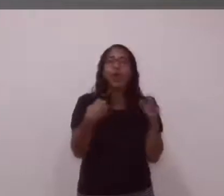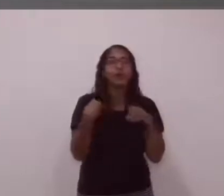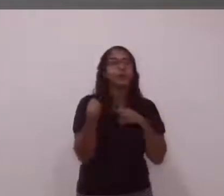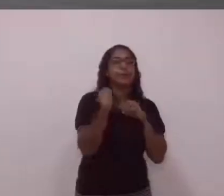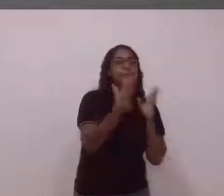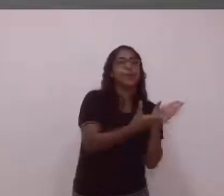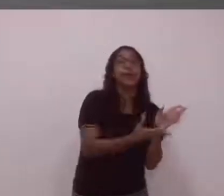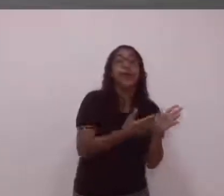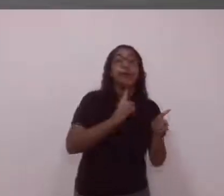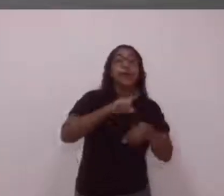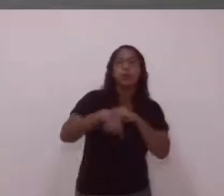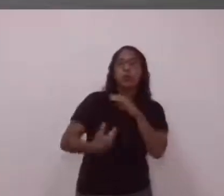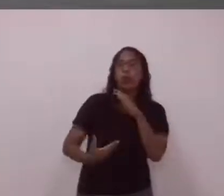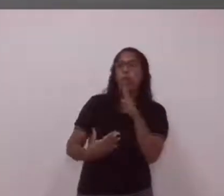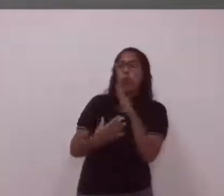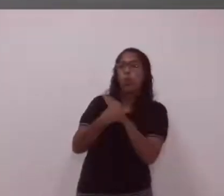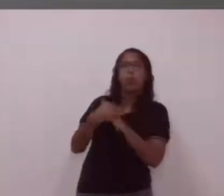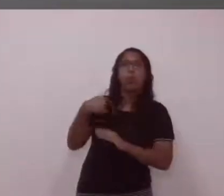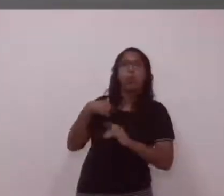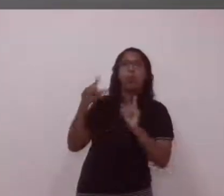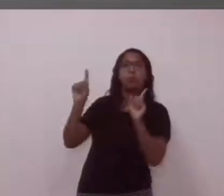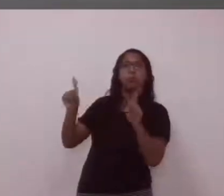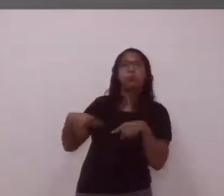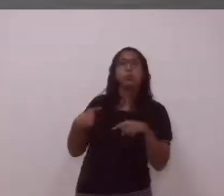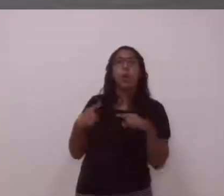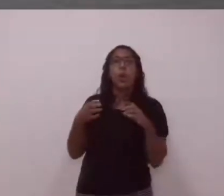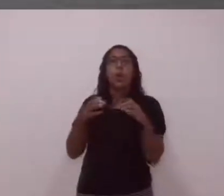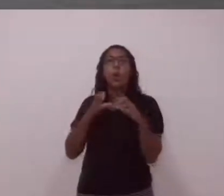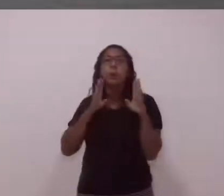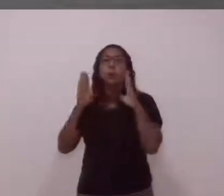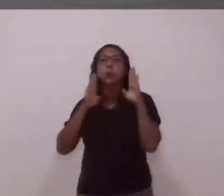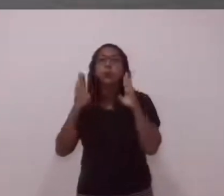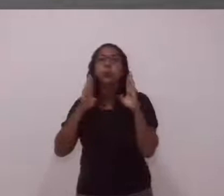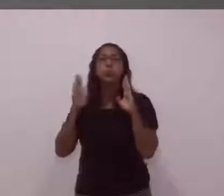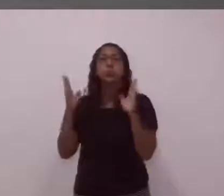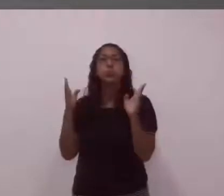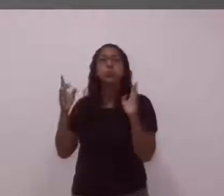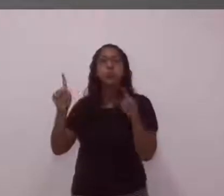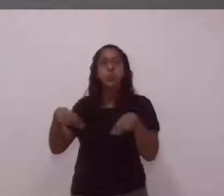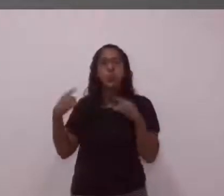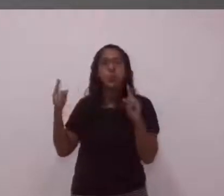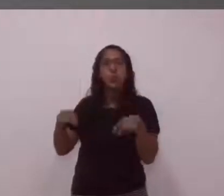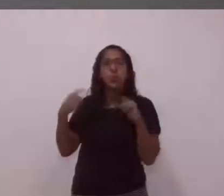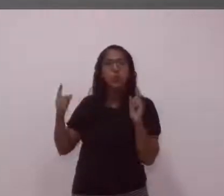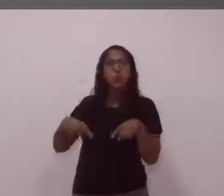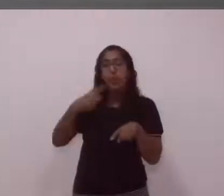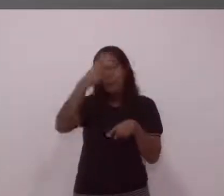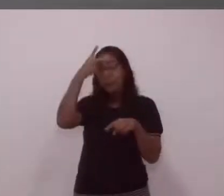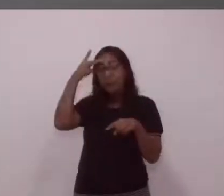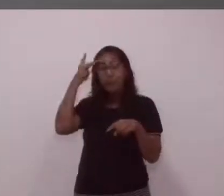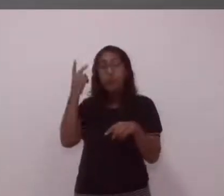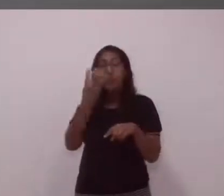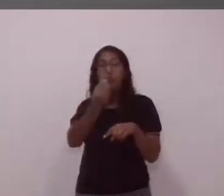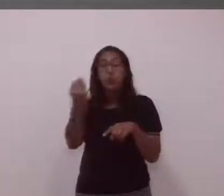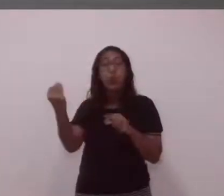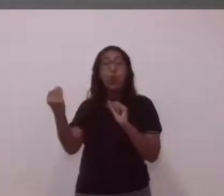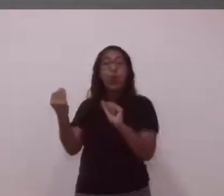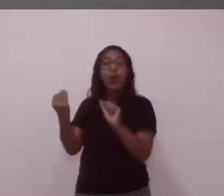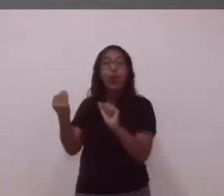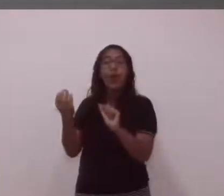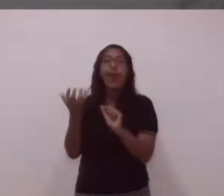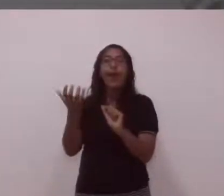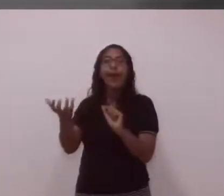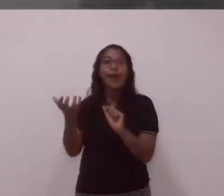tomando porrada aí é grupo de Facebook que xinga que humilha que essa é a função dessas pessoas elas querem estar aqui mas não querem que você